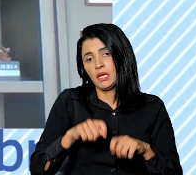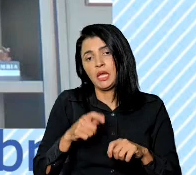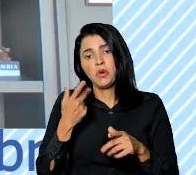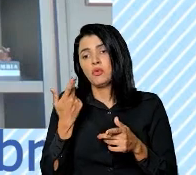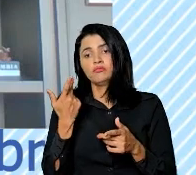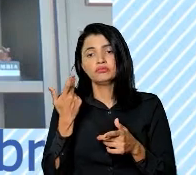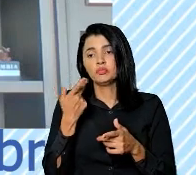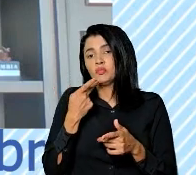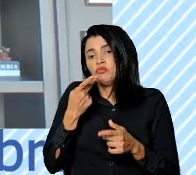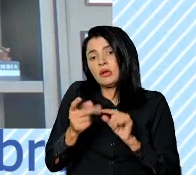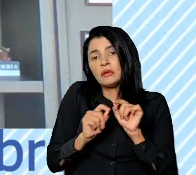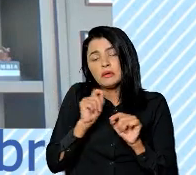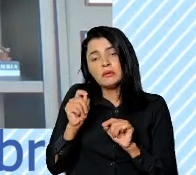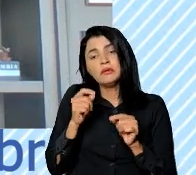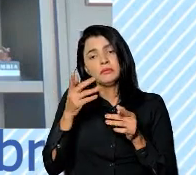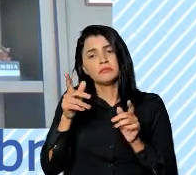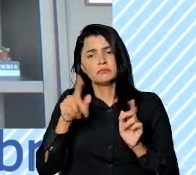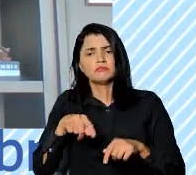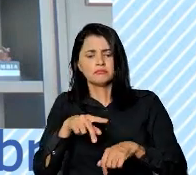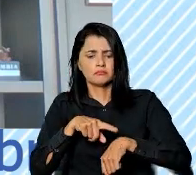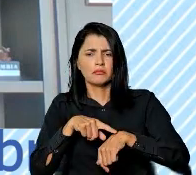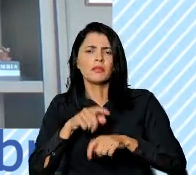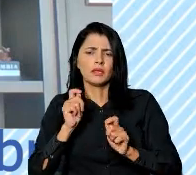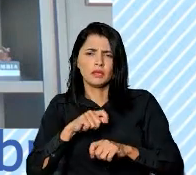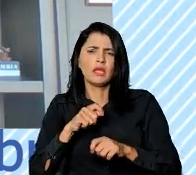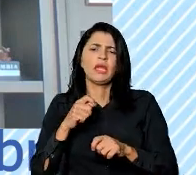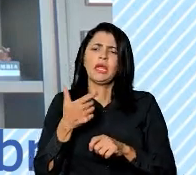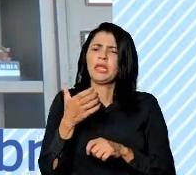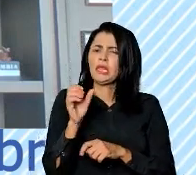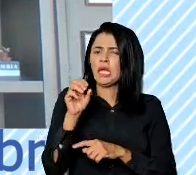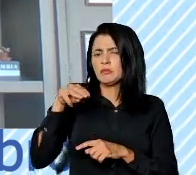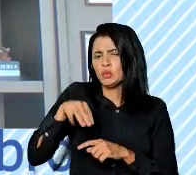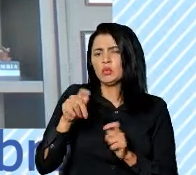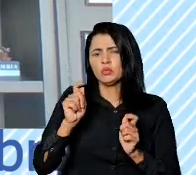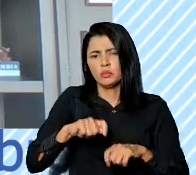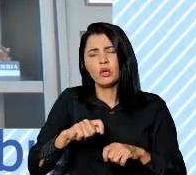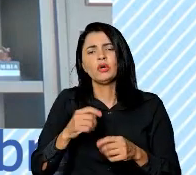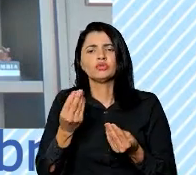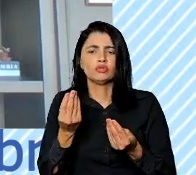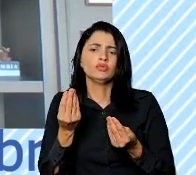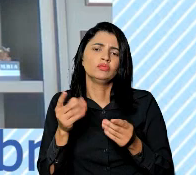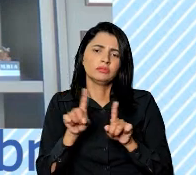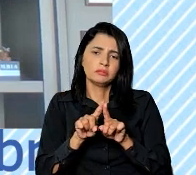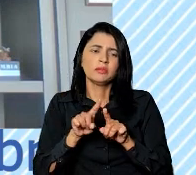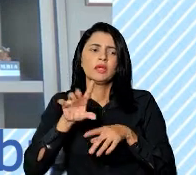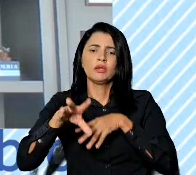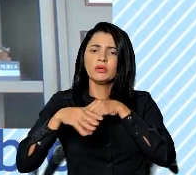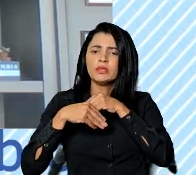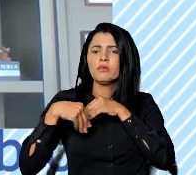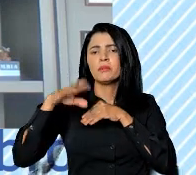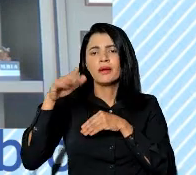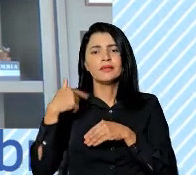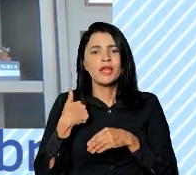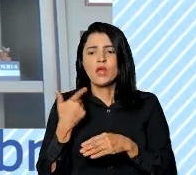passar despercebido, acho que ainda tenho coisa de alguns 10 minutinhos e posso contribuir